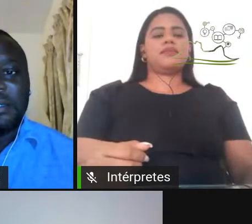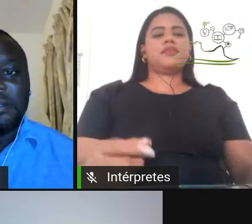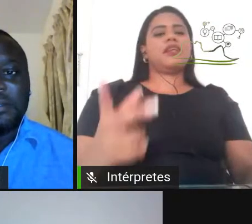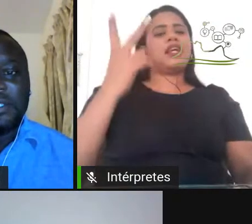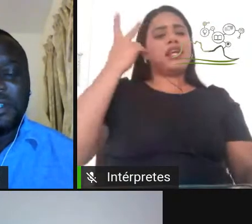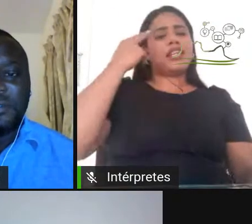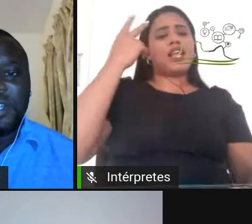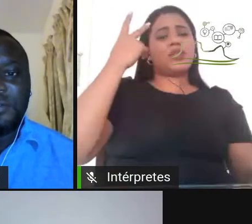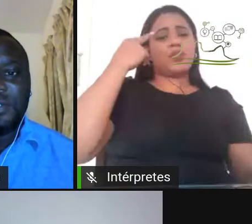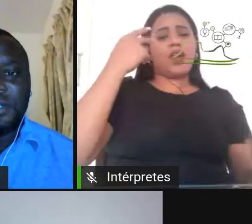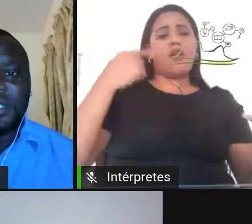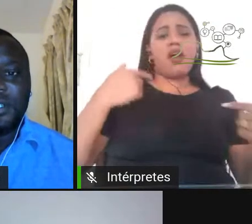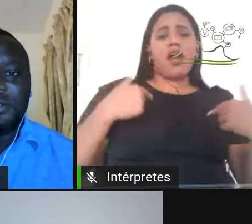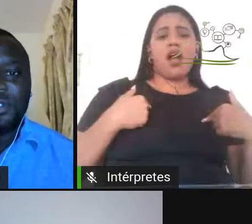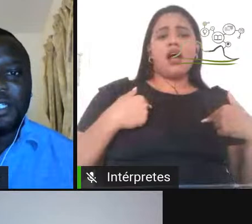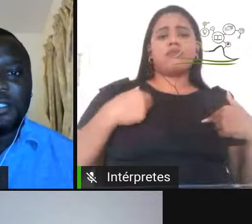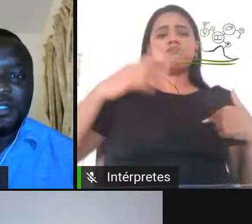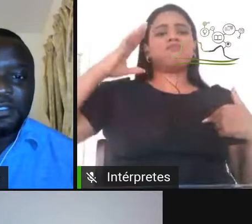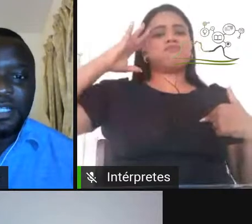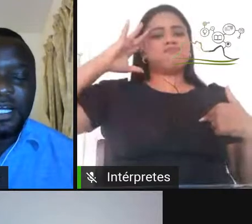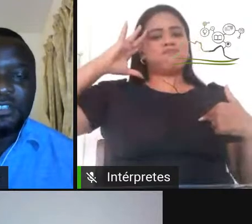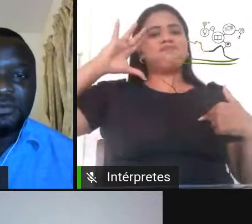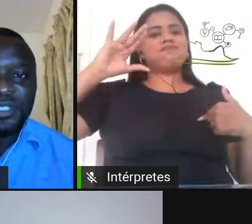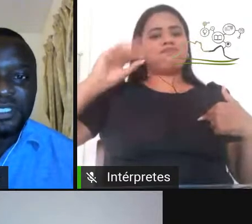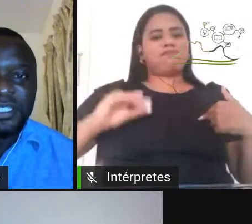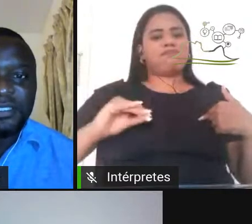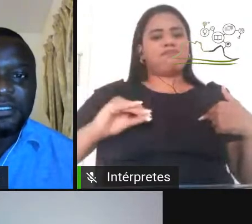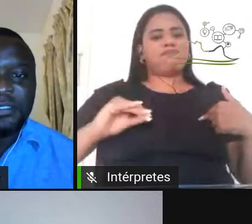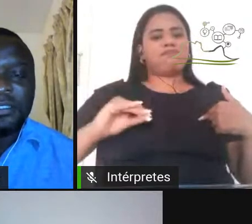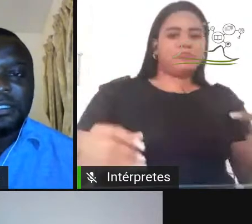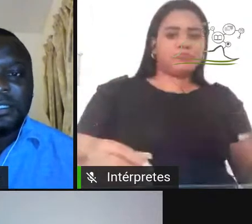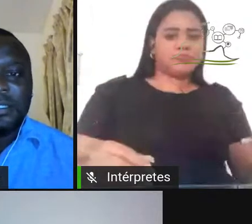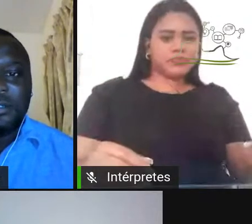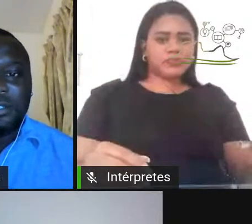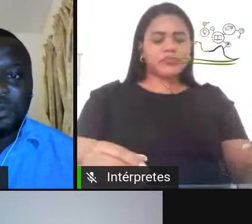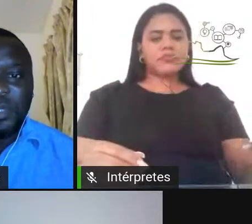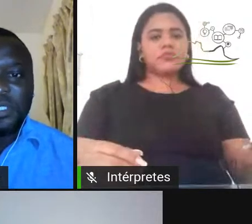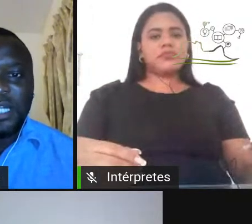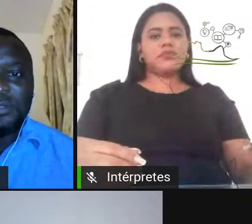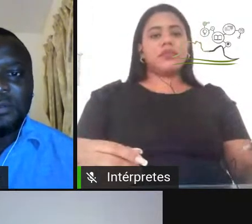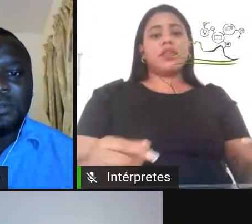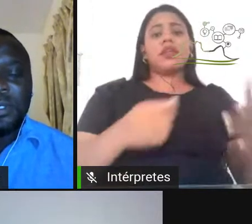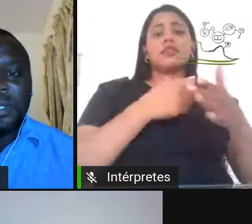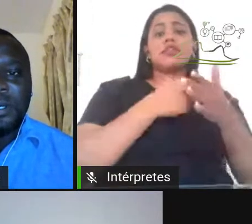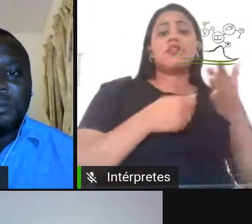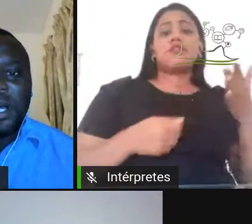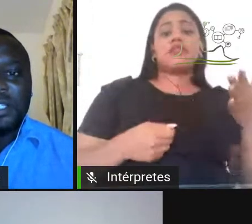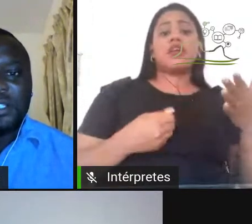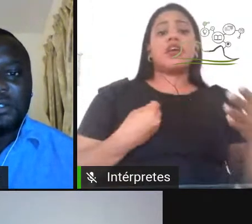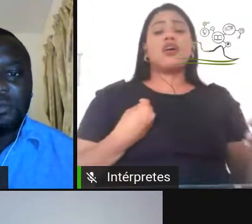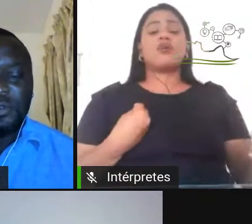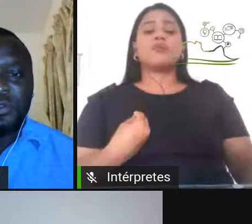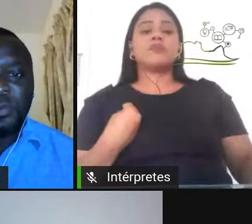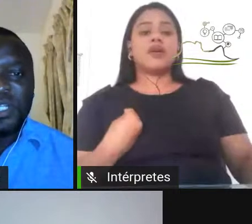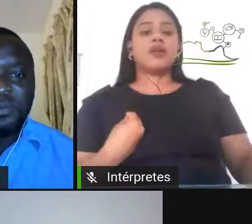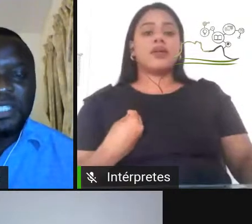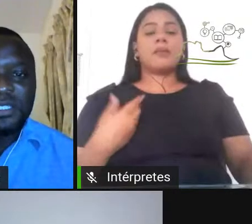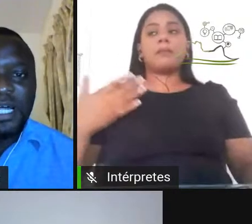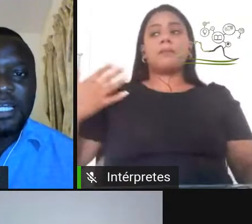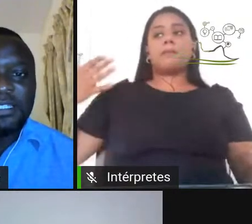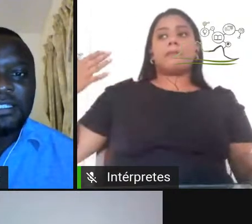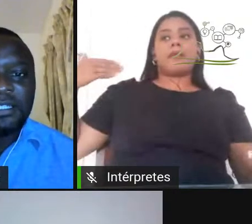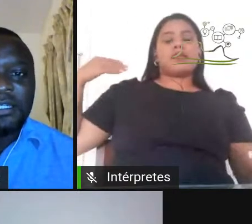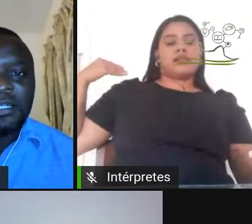nestas duas formas de ver. Quer dizer, escrever em função das circunstâncias, se calhar, do presente e